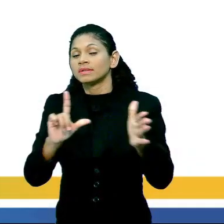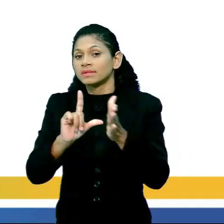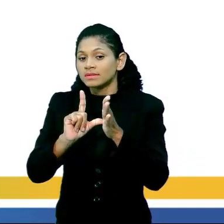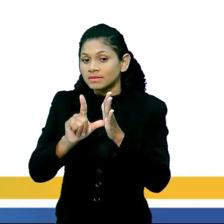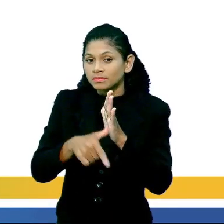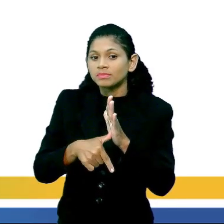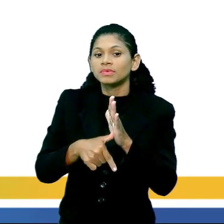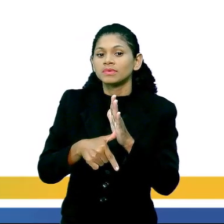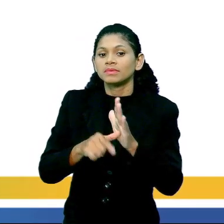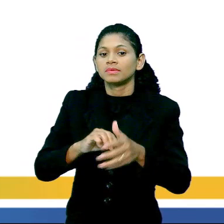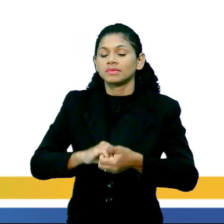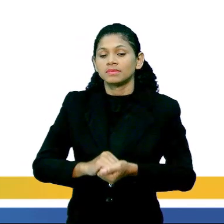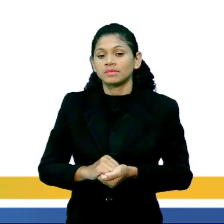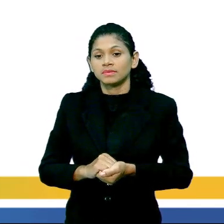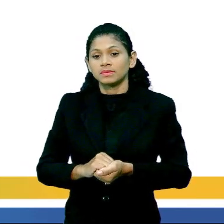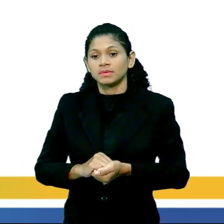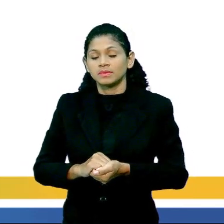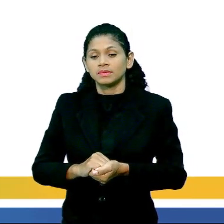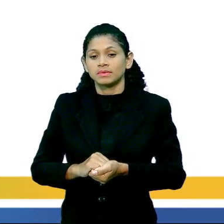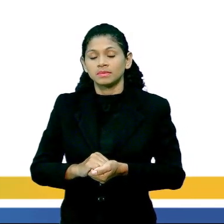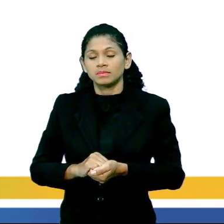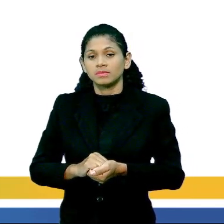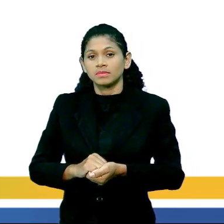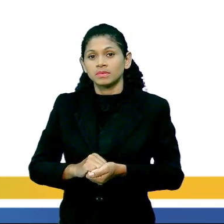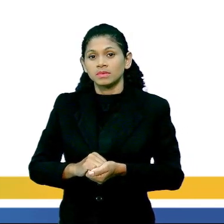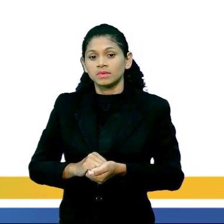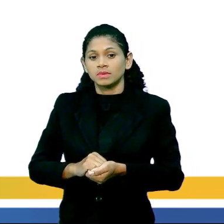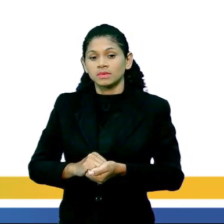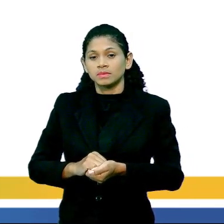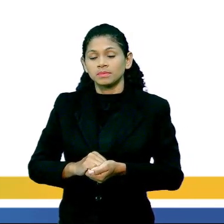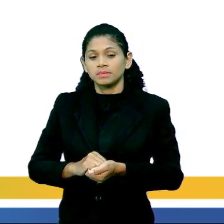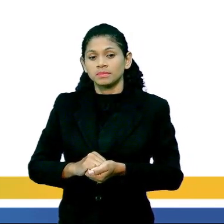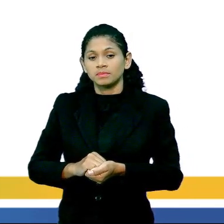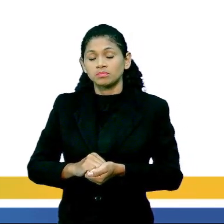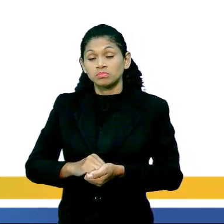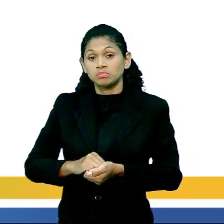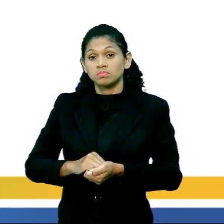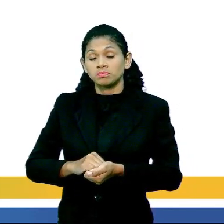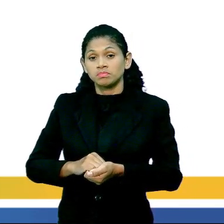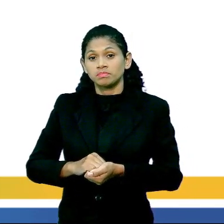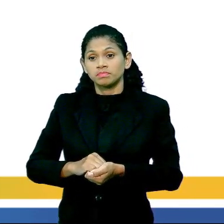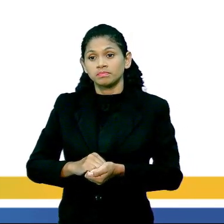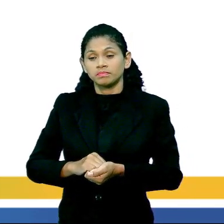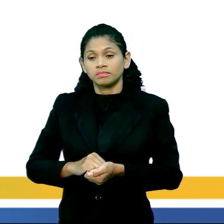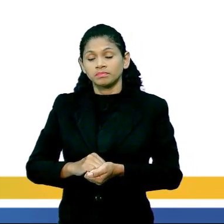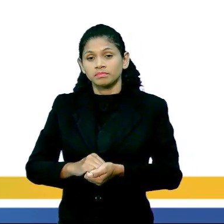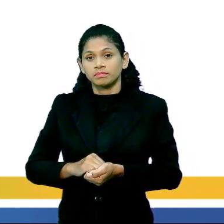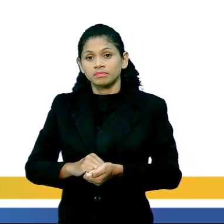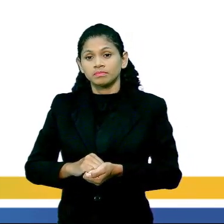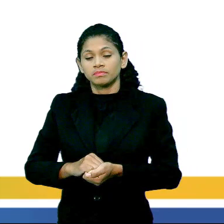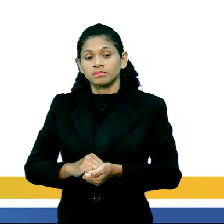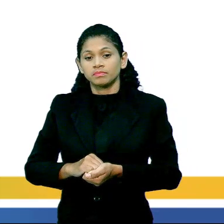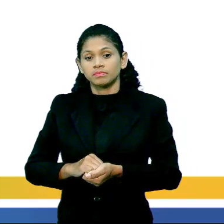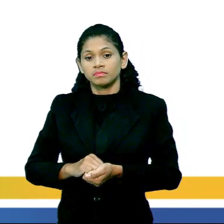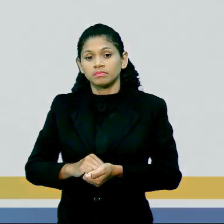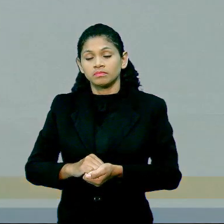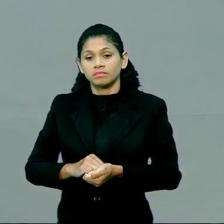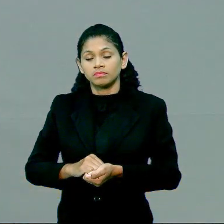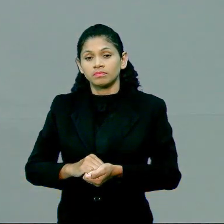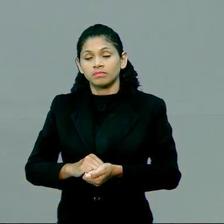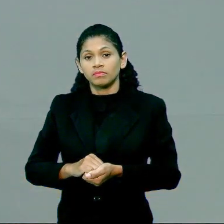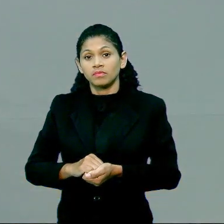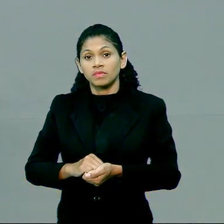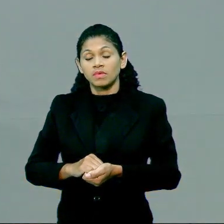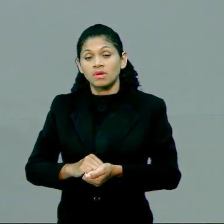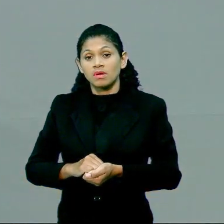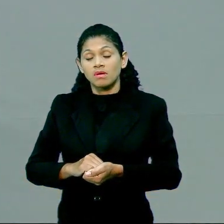essa expressão Olha lá Graças né ou seja porém Graças esse vídeo eu posso estudar os